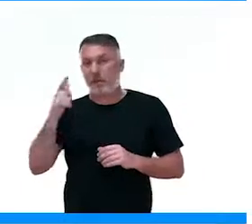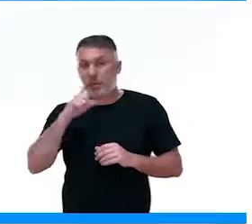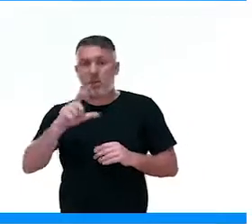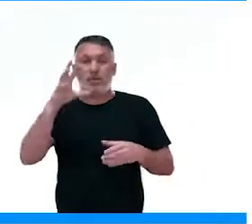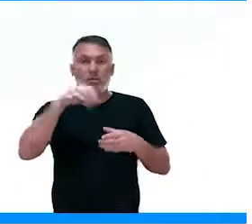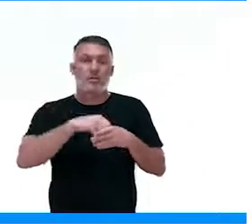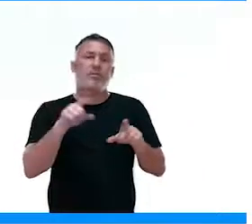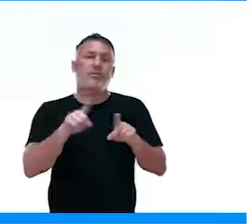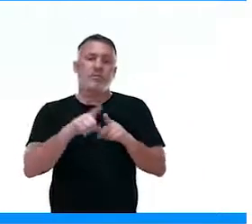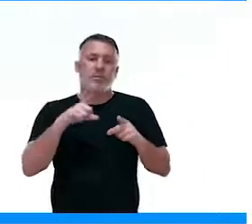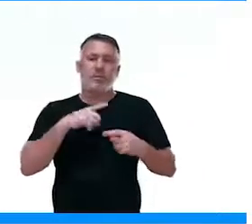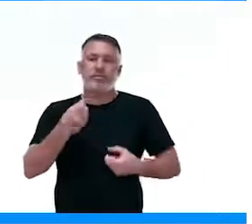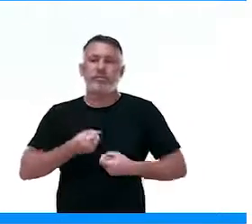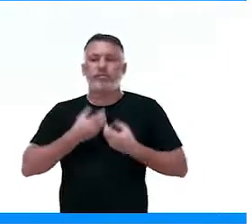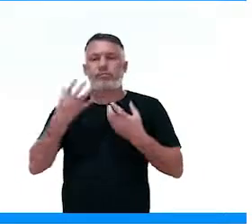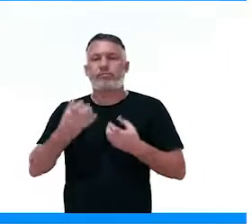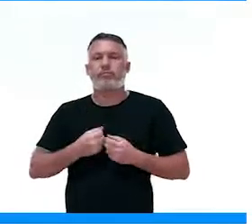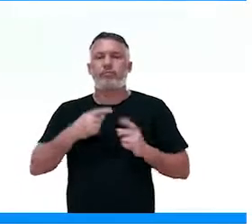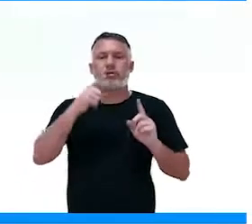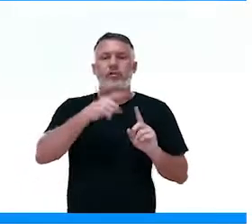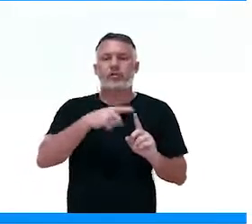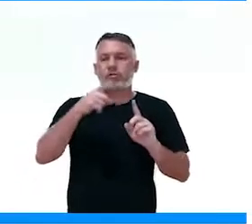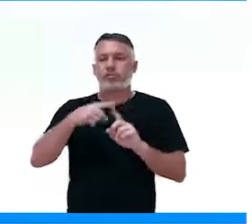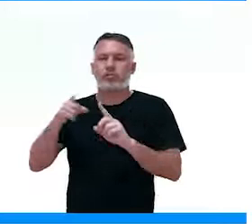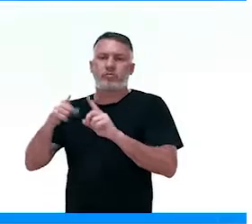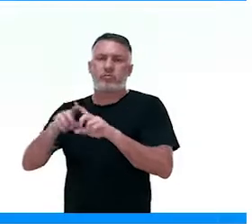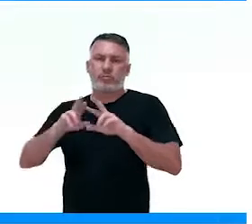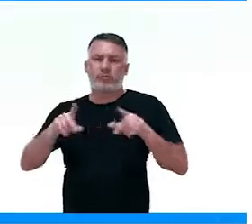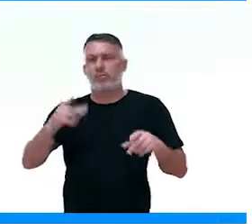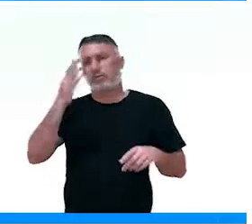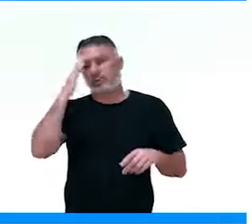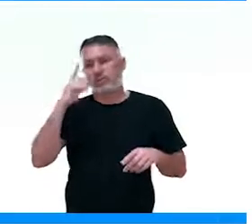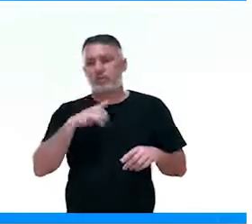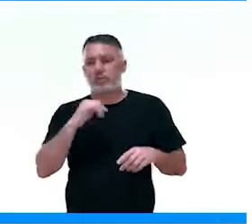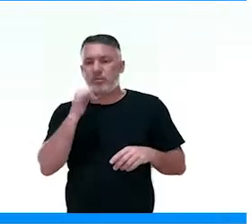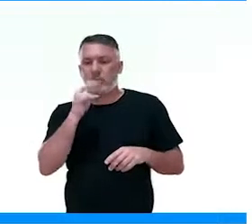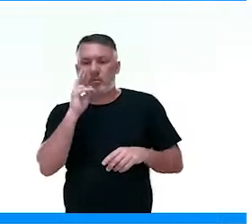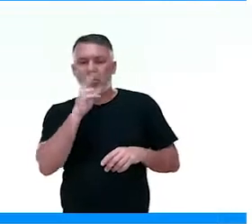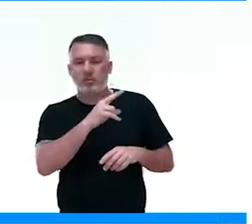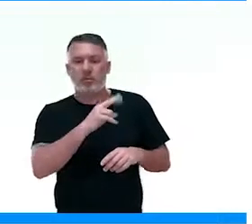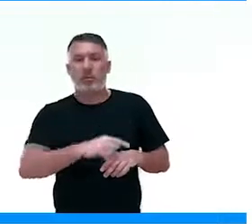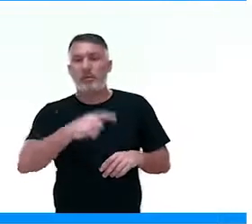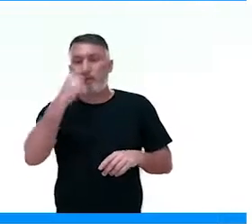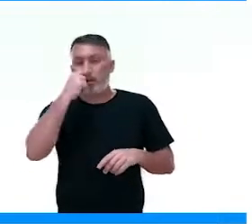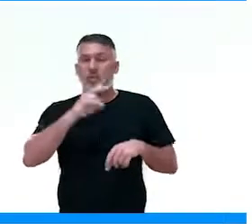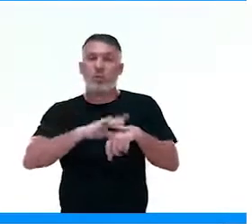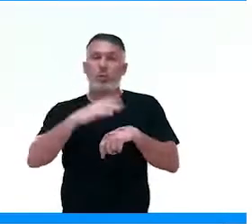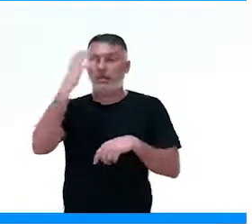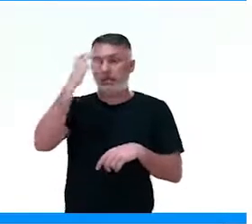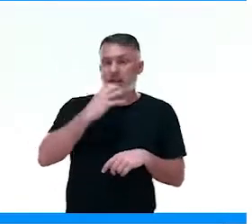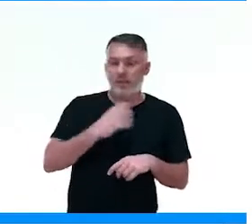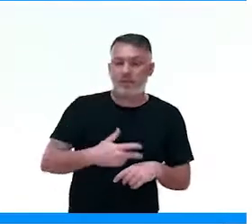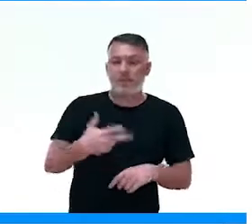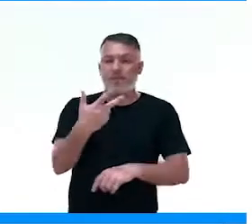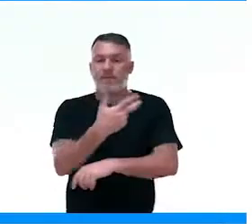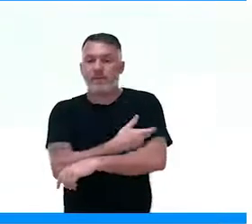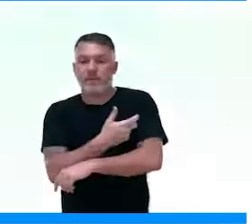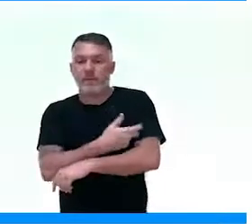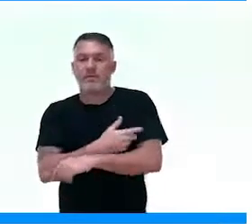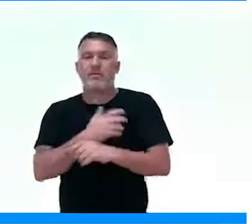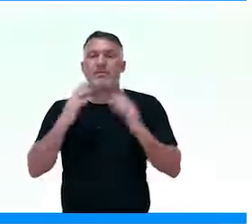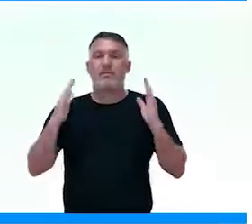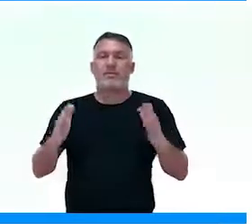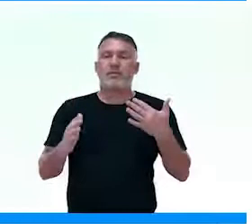Essa língua ela também se manifesta de várias formas. No caso aqui, a gente tem gripe, doença séria, vacine-se, de